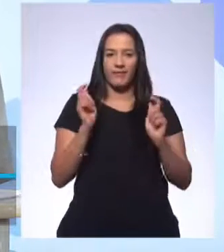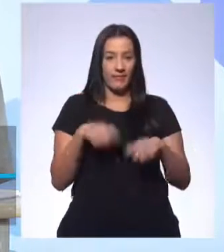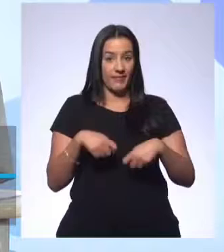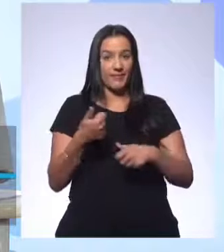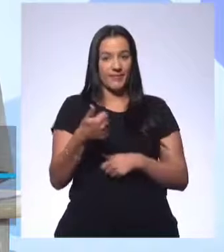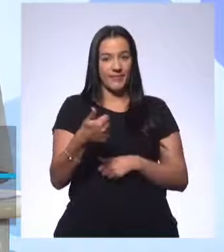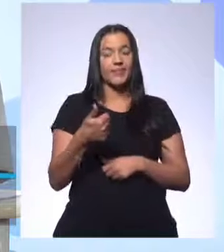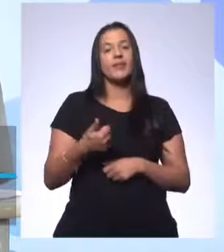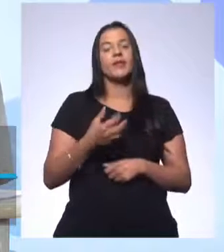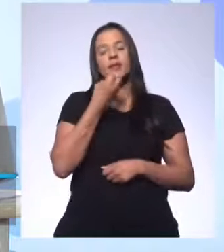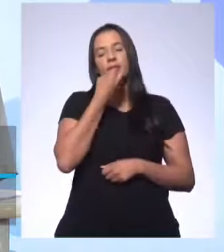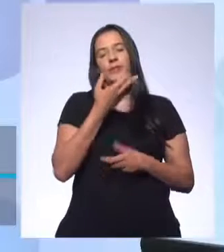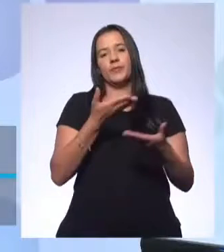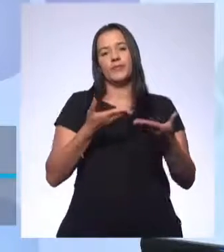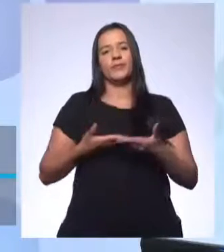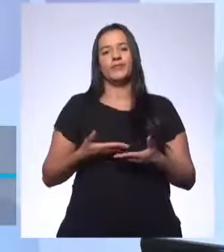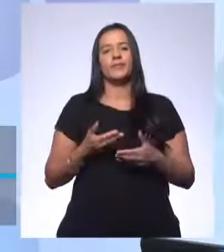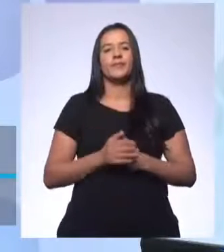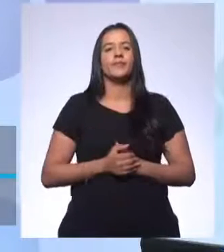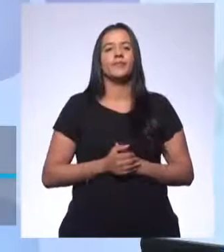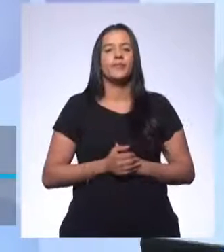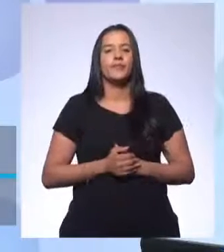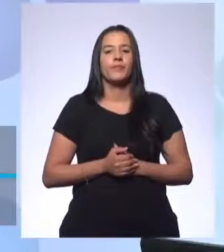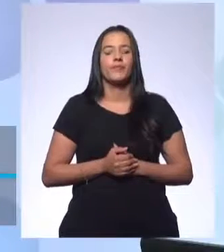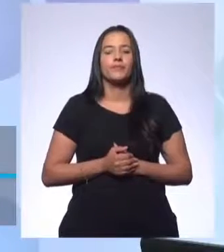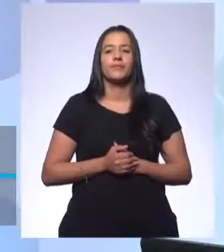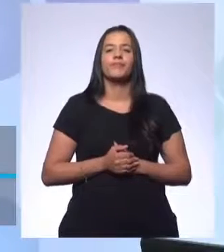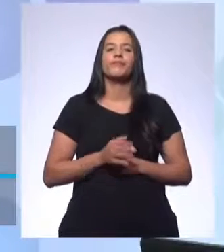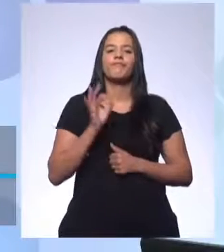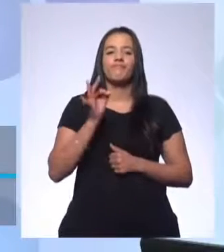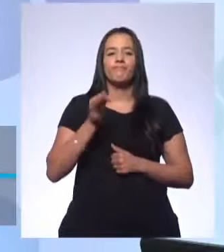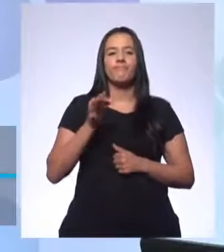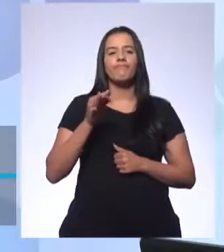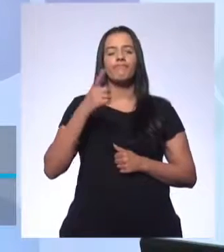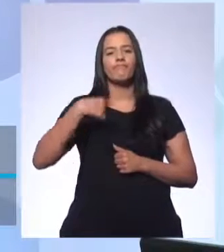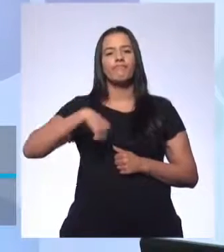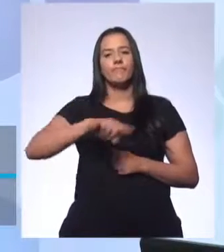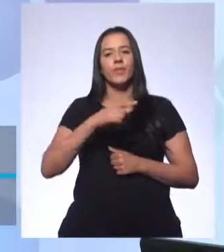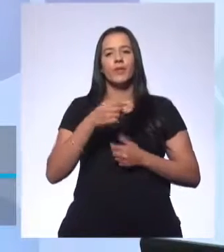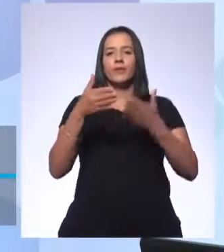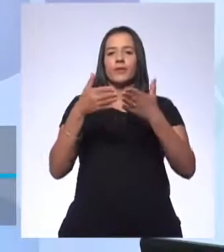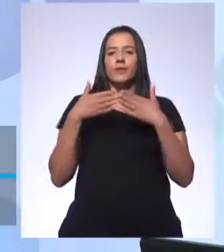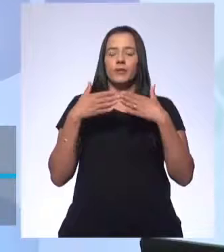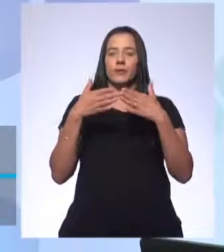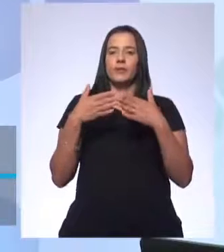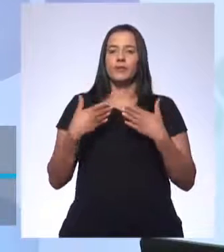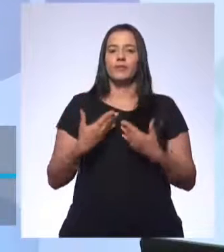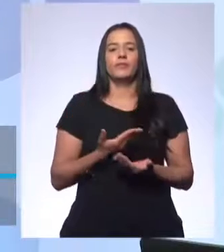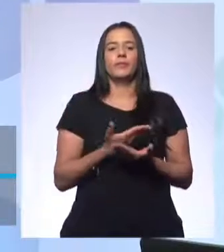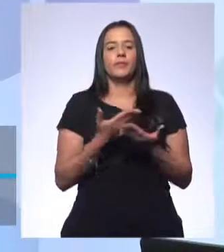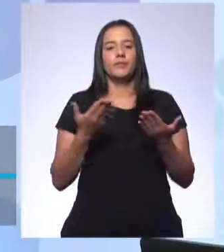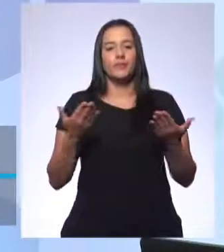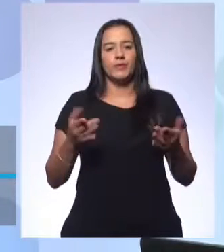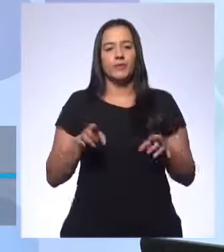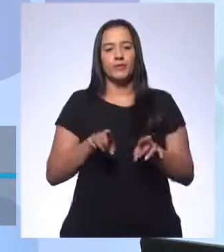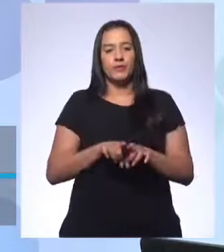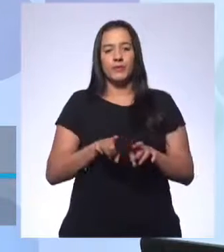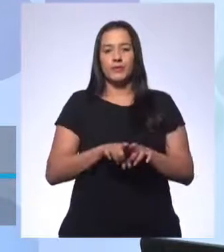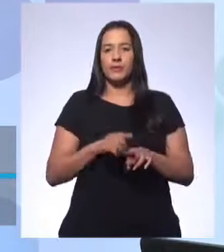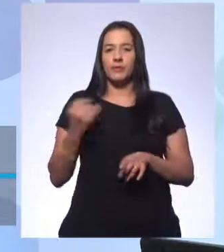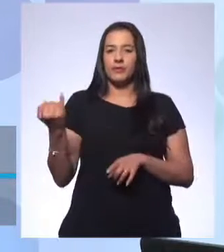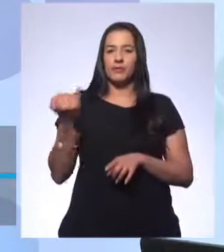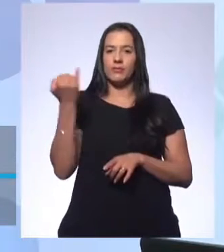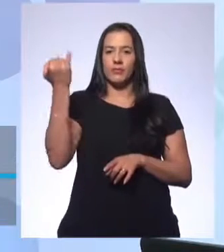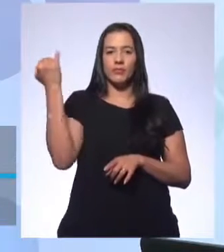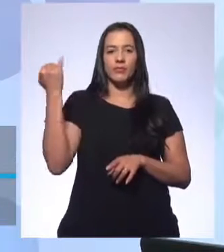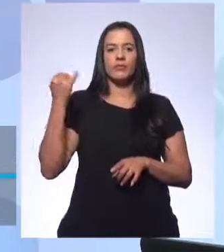Sejam todos muito bem-vindos. Ah, com certeza, né? A gente sempre está pedindo isso daí, né, Joaquim? É bem importante. Isso não quer